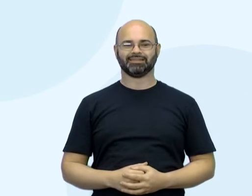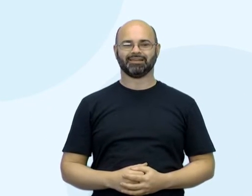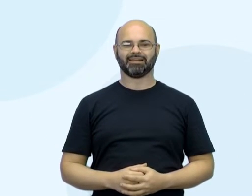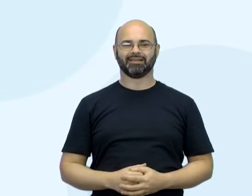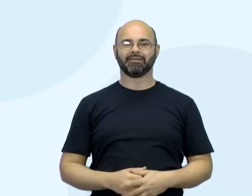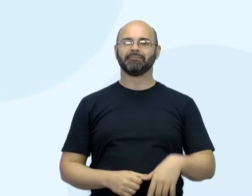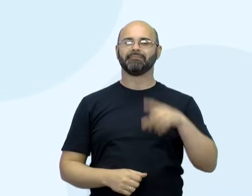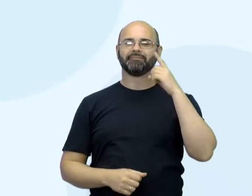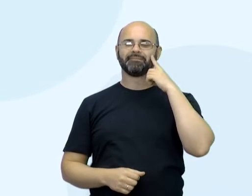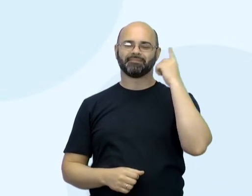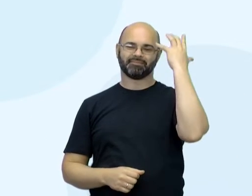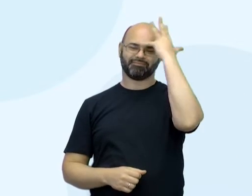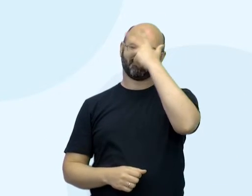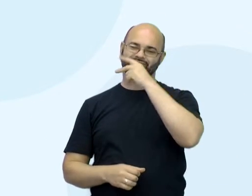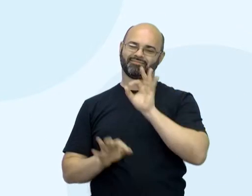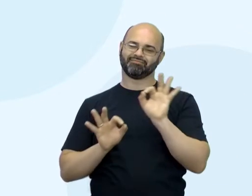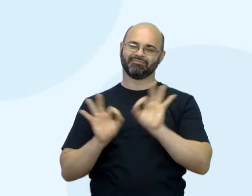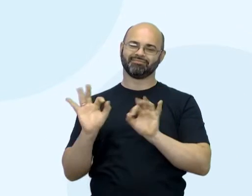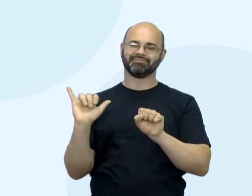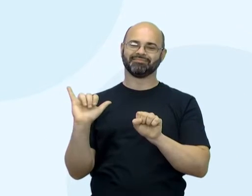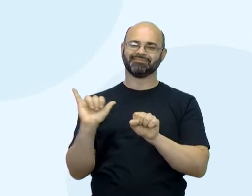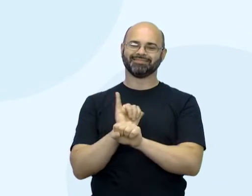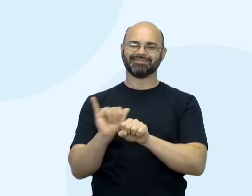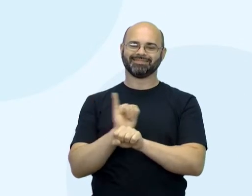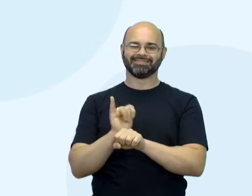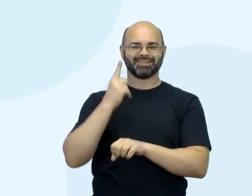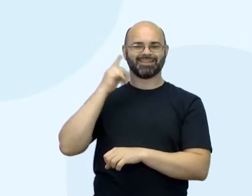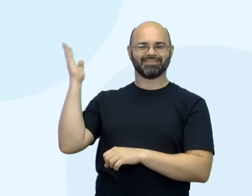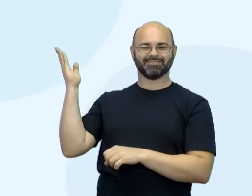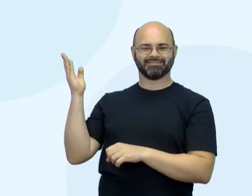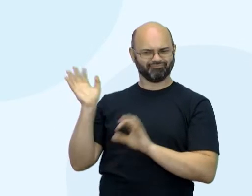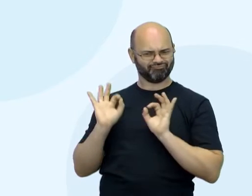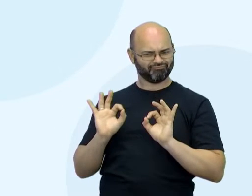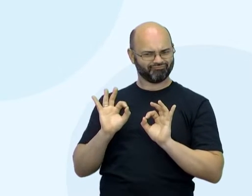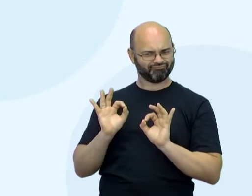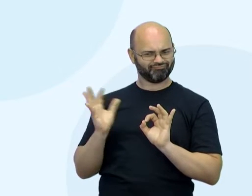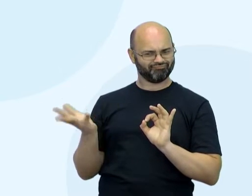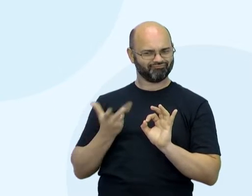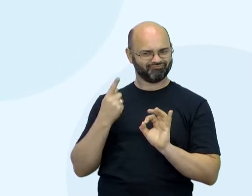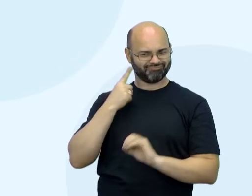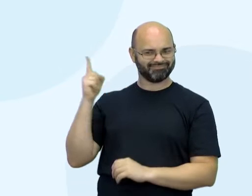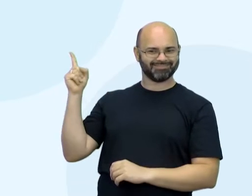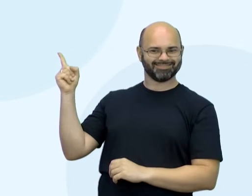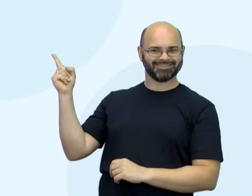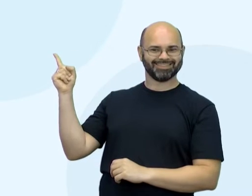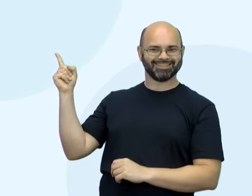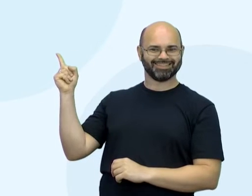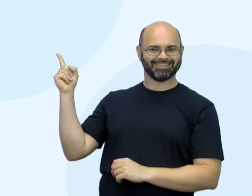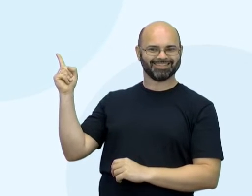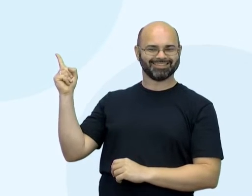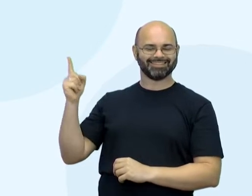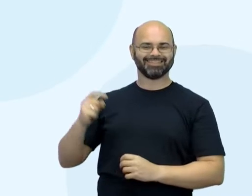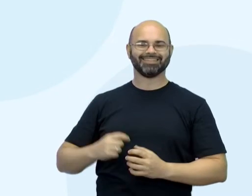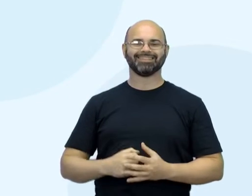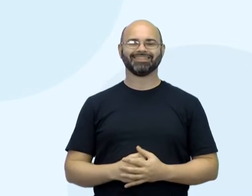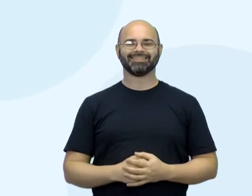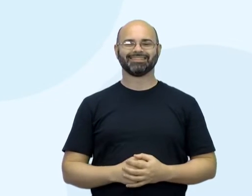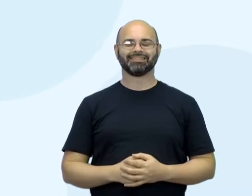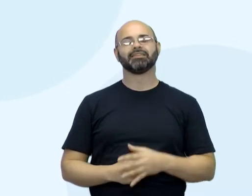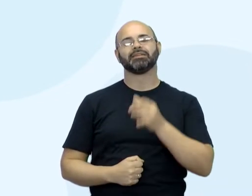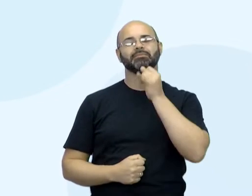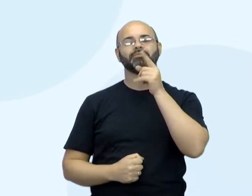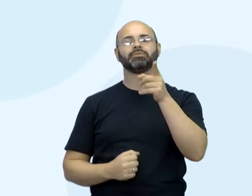bem bonitinho, bem arrumadinho, bem organizadinho. Não está legalzinho isso aí, ó? Sistematizando o que, por exemplo, você